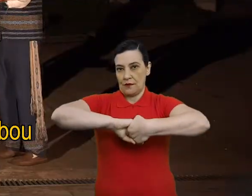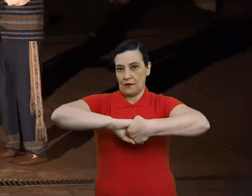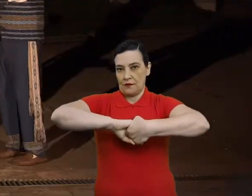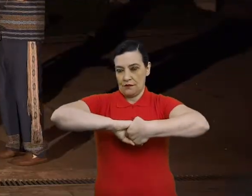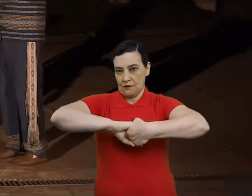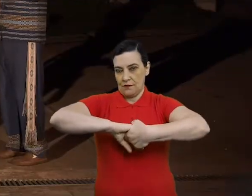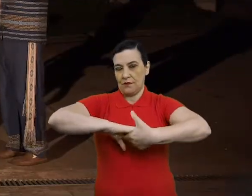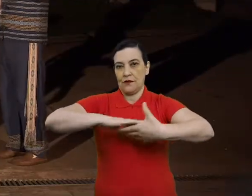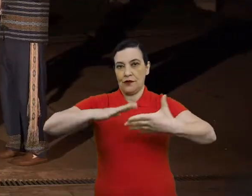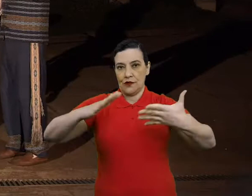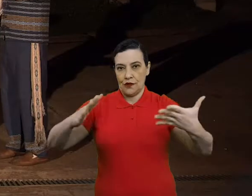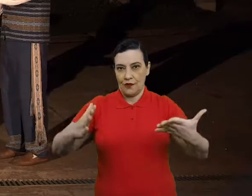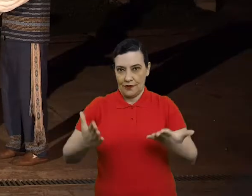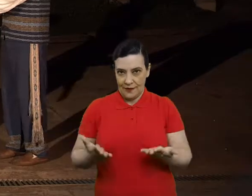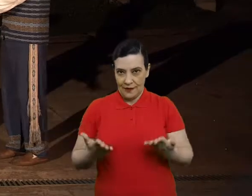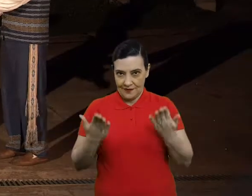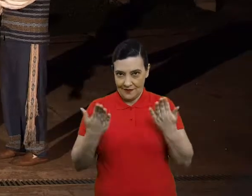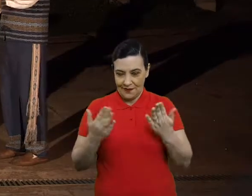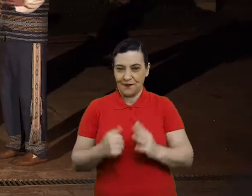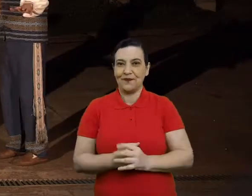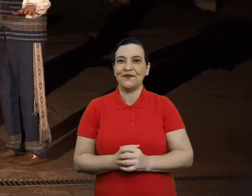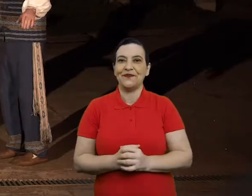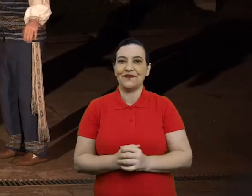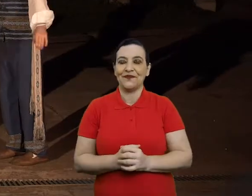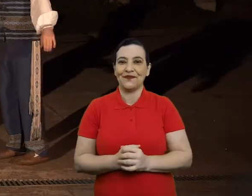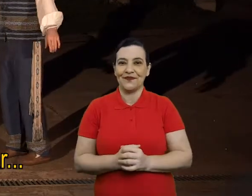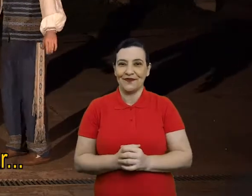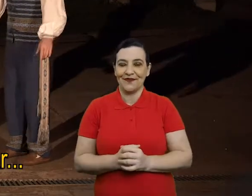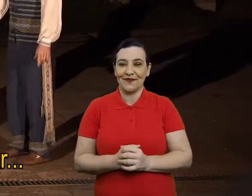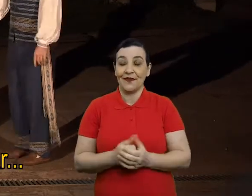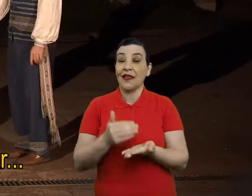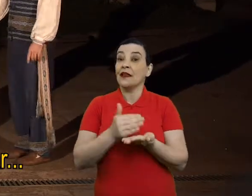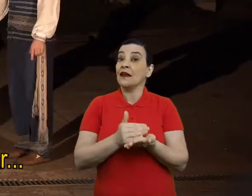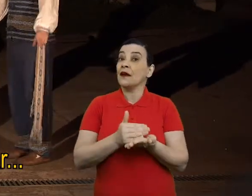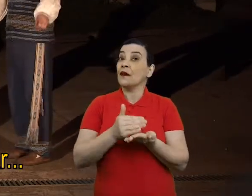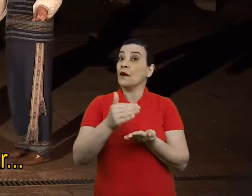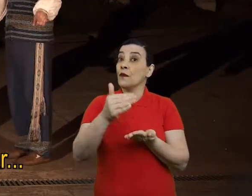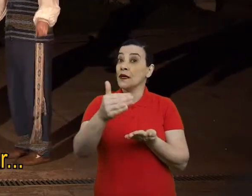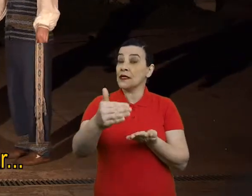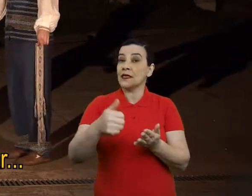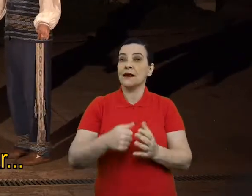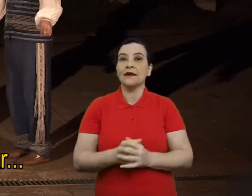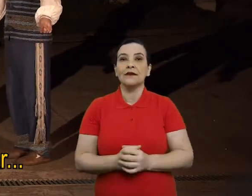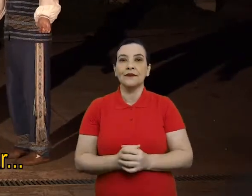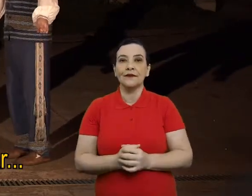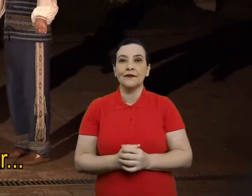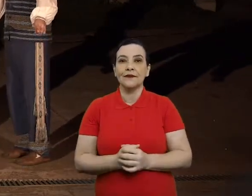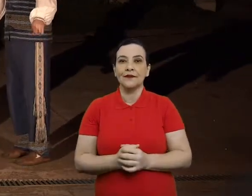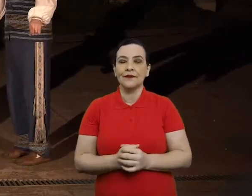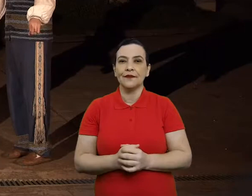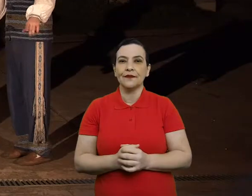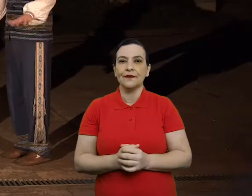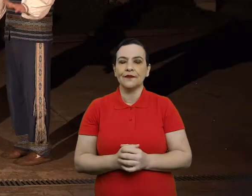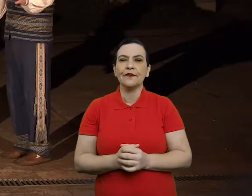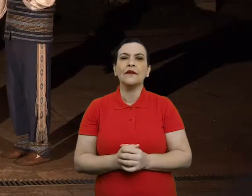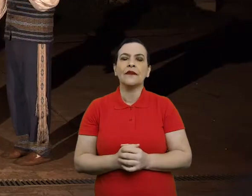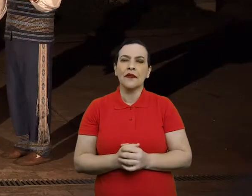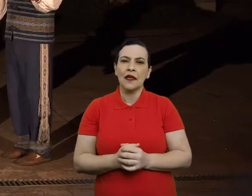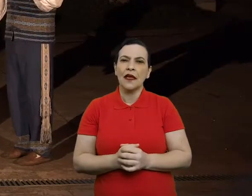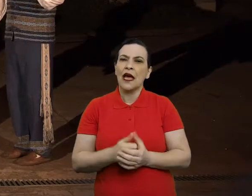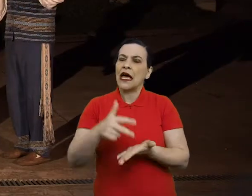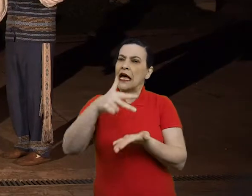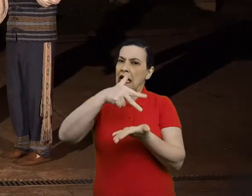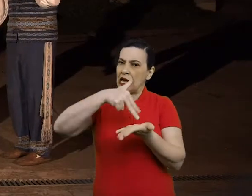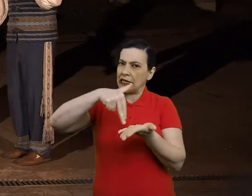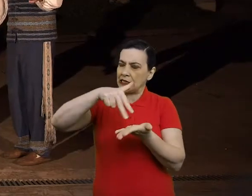parceiro. O menino solta a mão esquerda, a menina solta a mão direita. E agora a gente vai começar a andar para... Como essa é uma